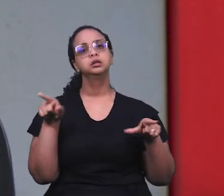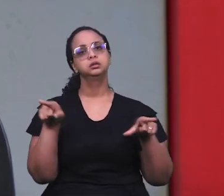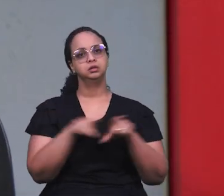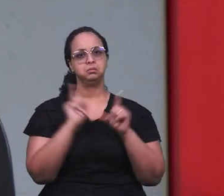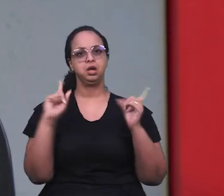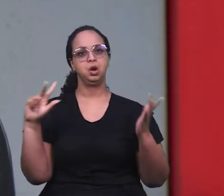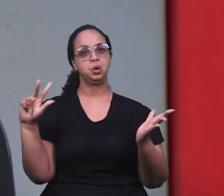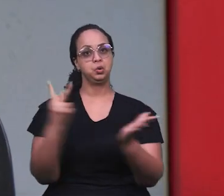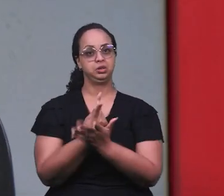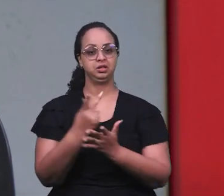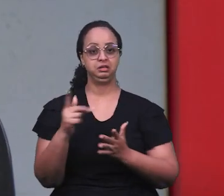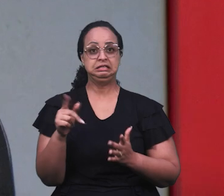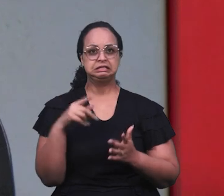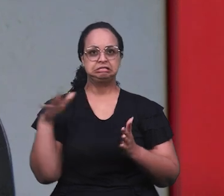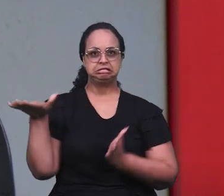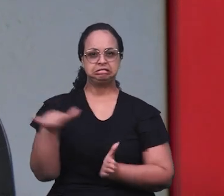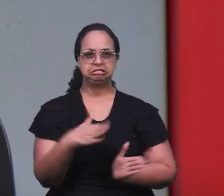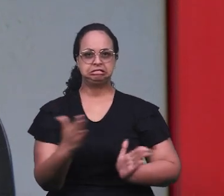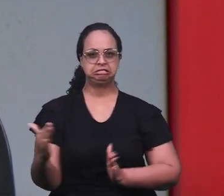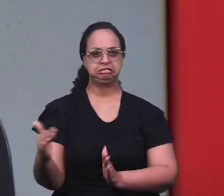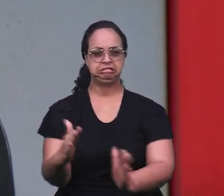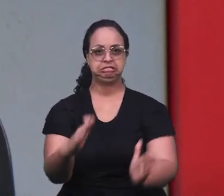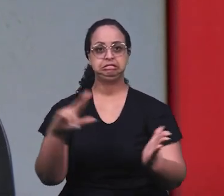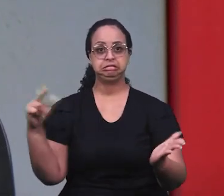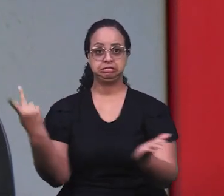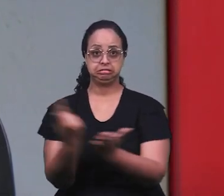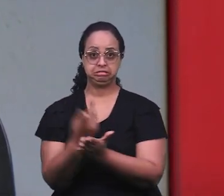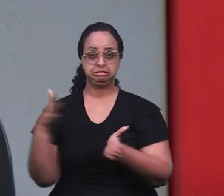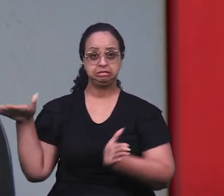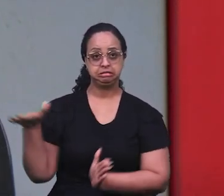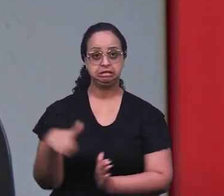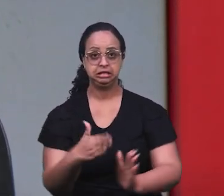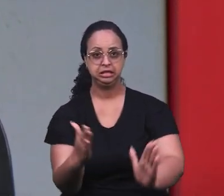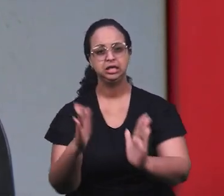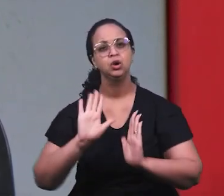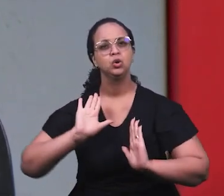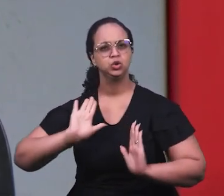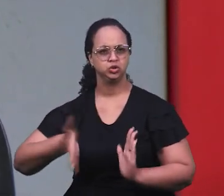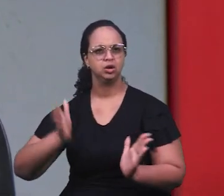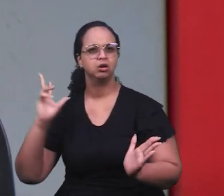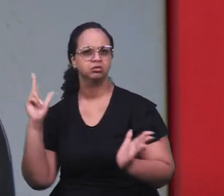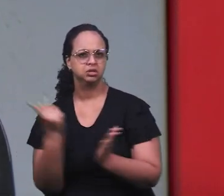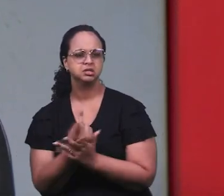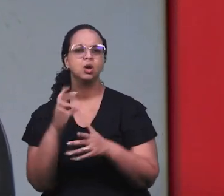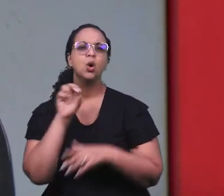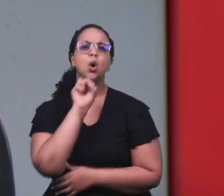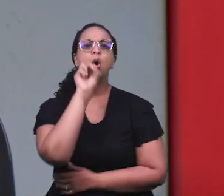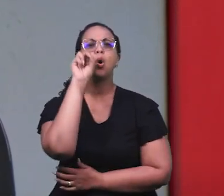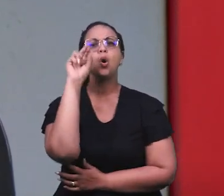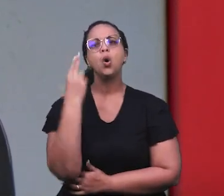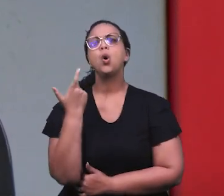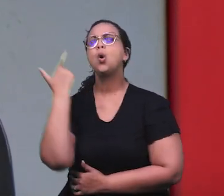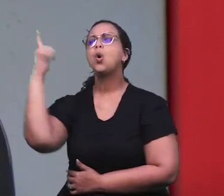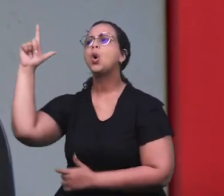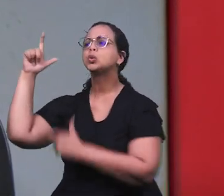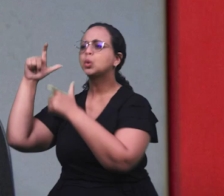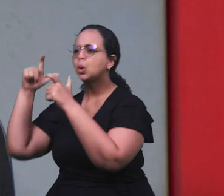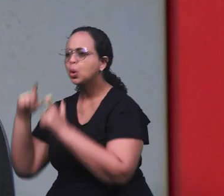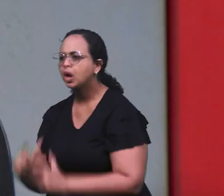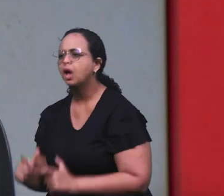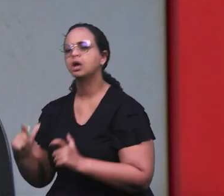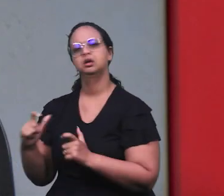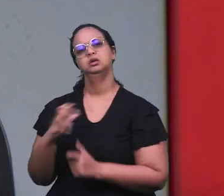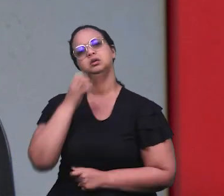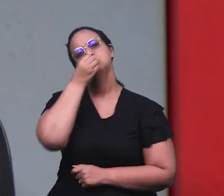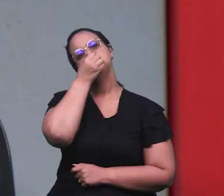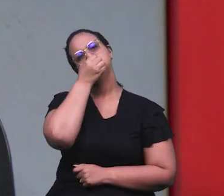batismo que acontece no Rio, que são lugares distintos, né, que não é muito atípico de acontecer os cultos, ou então em um outro local onde tem uma piscina.